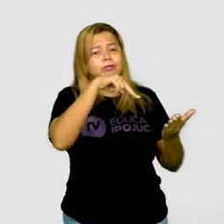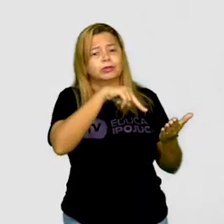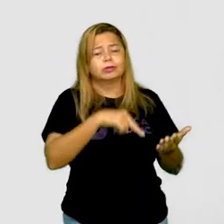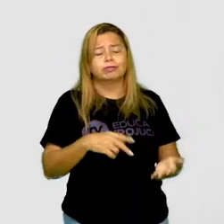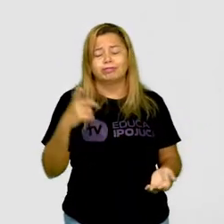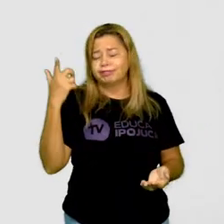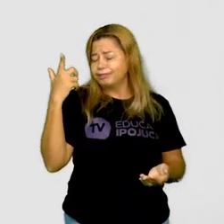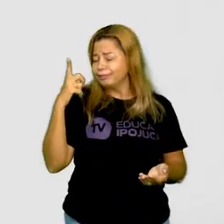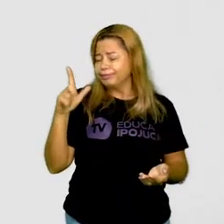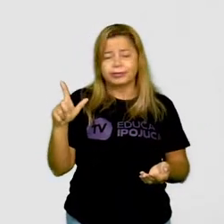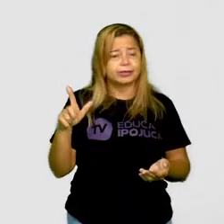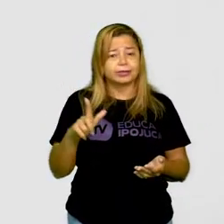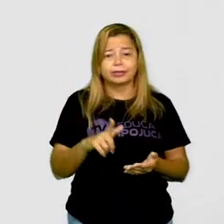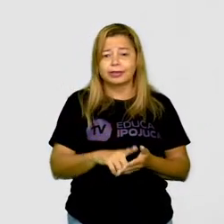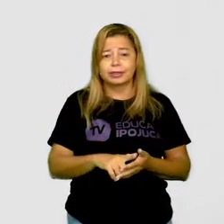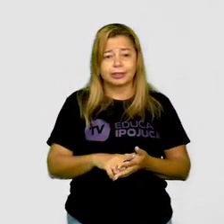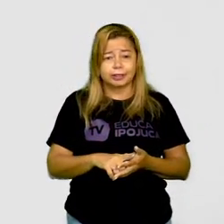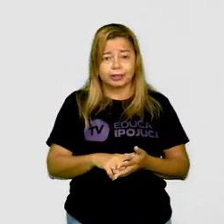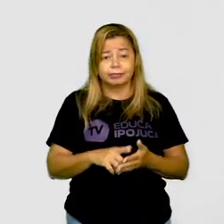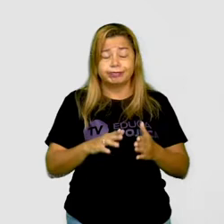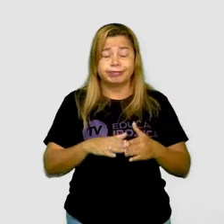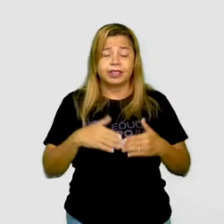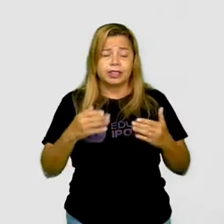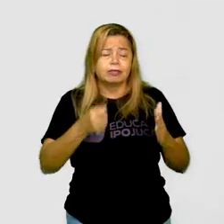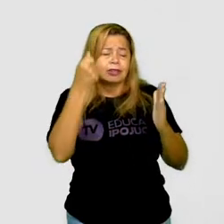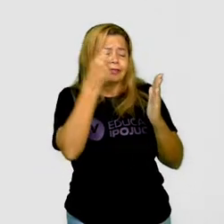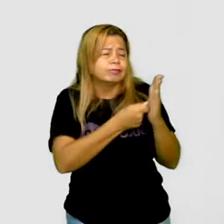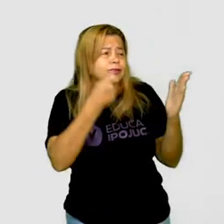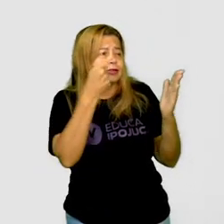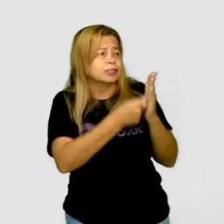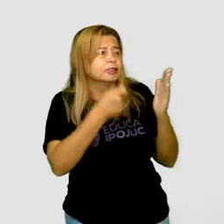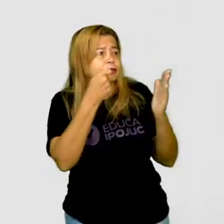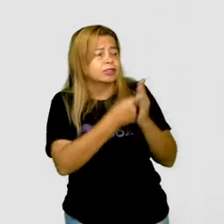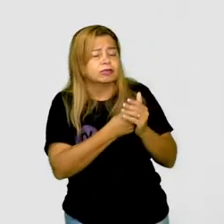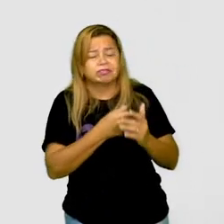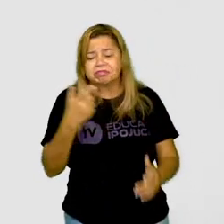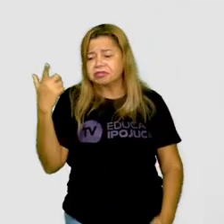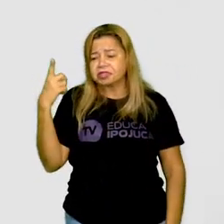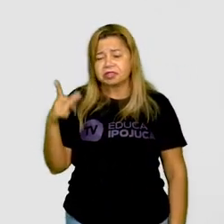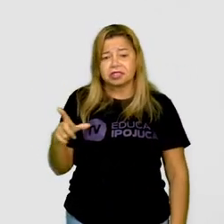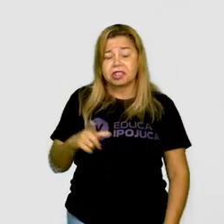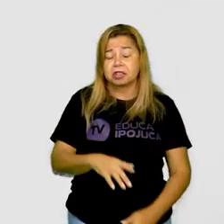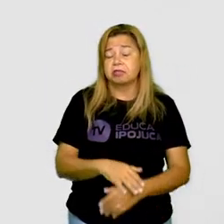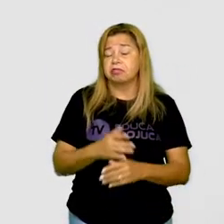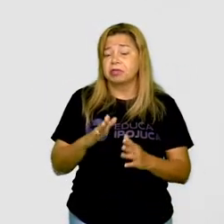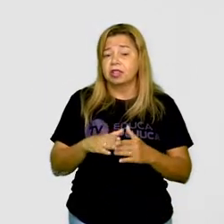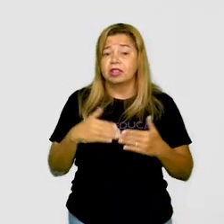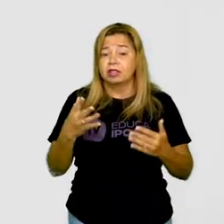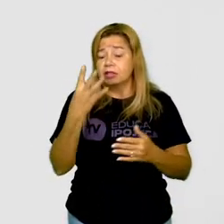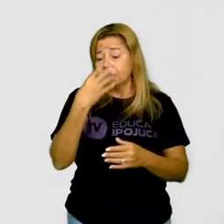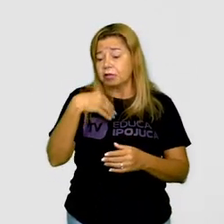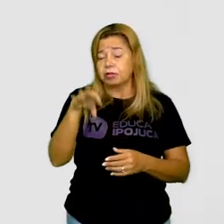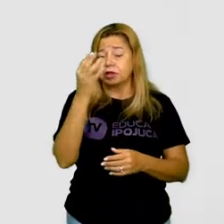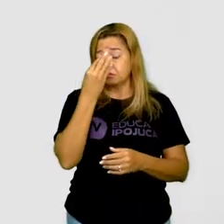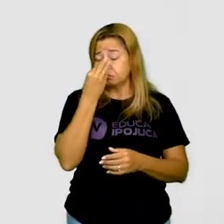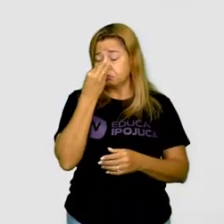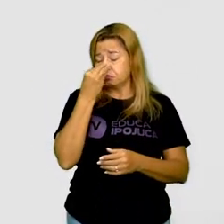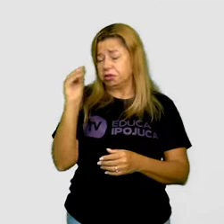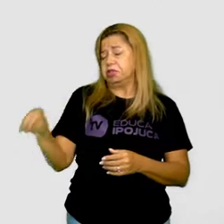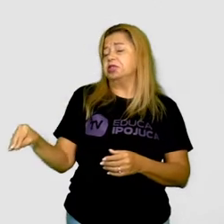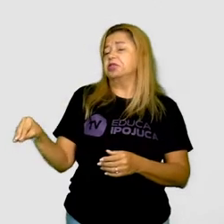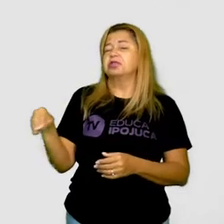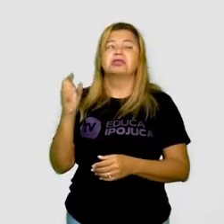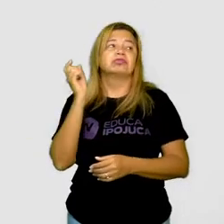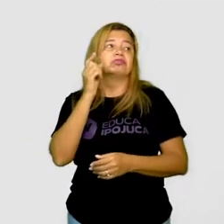não conseguiu. Depois de muito tentar, foi-se embora dizendo: eu não estou ligando para as uvas, elas estão